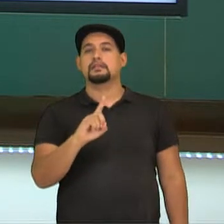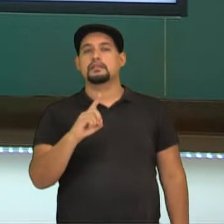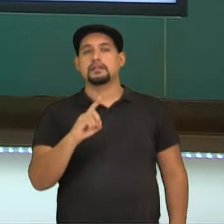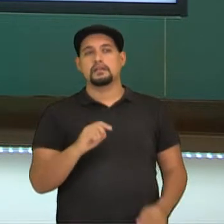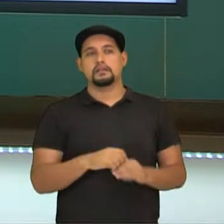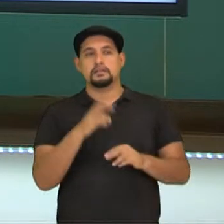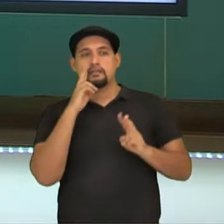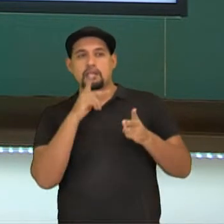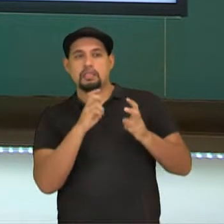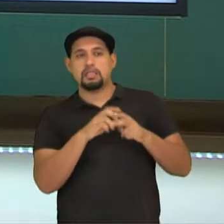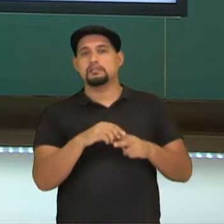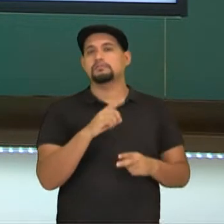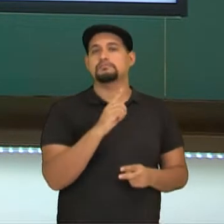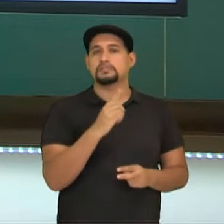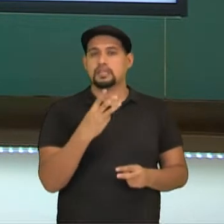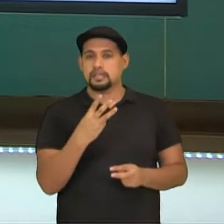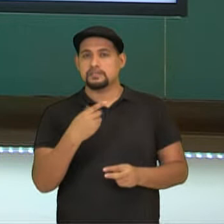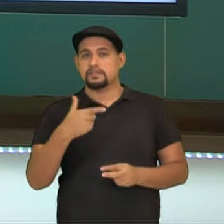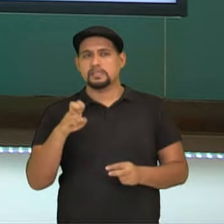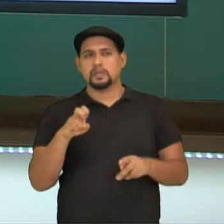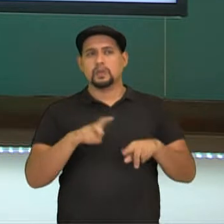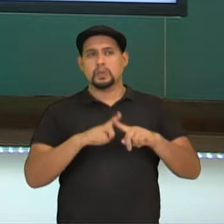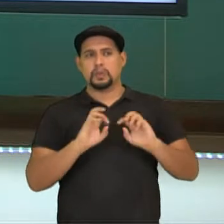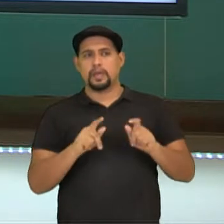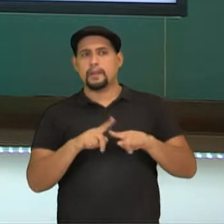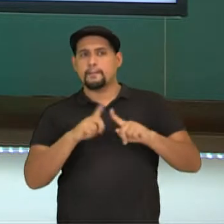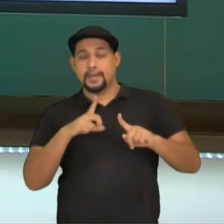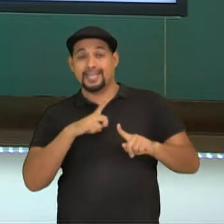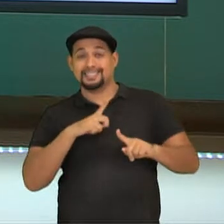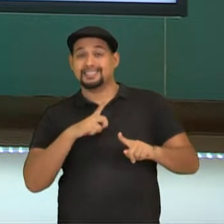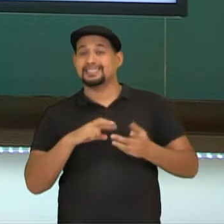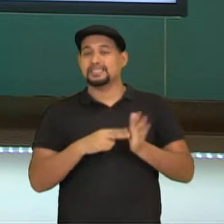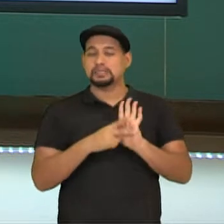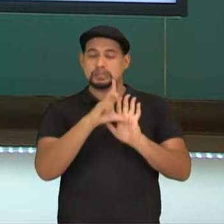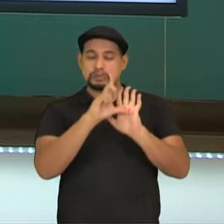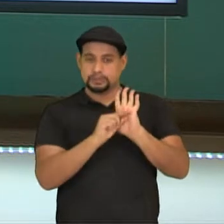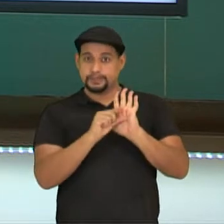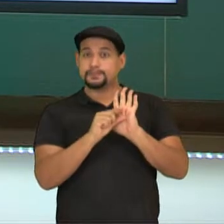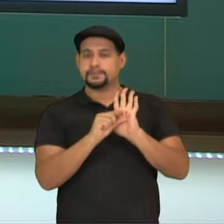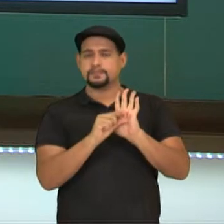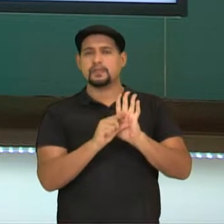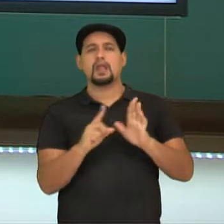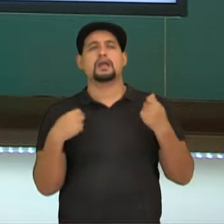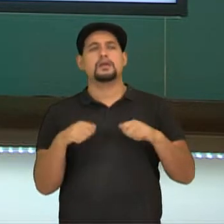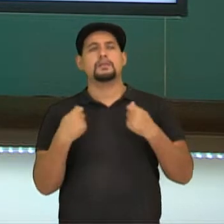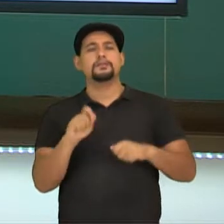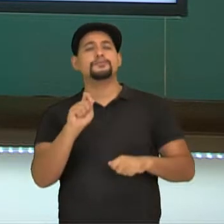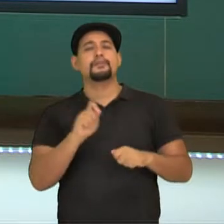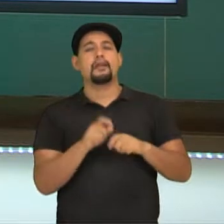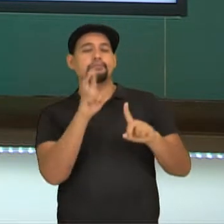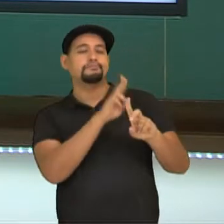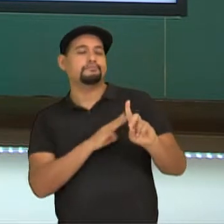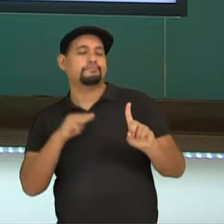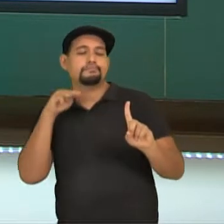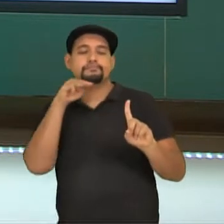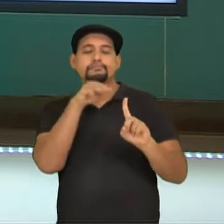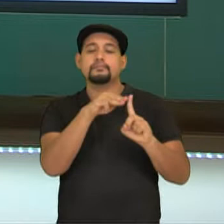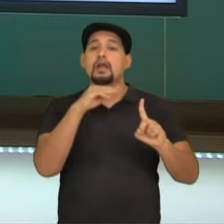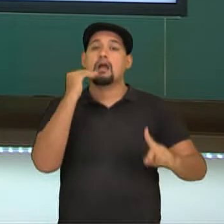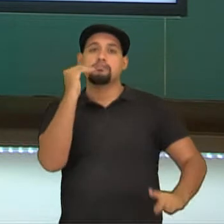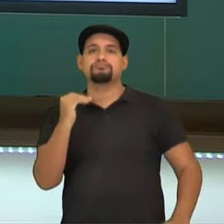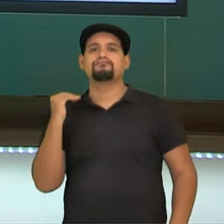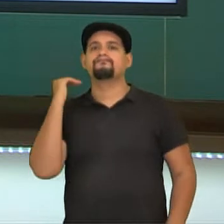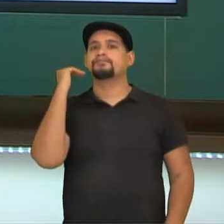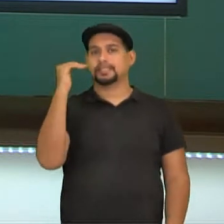113,25. Está um saldo positivo, mas ainda um saldo bastante reduzido, né? Nós precisamos, para atingir metas,